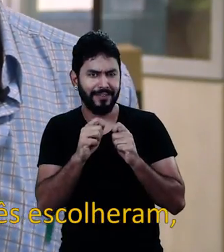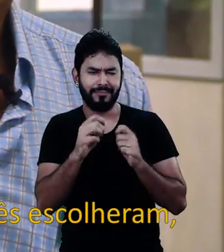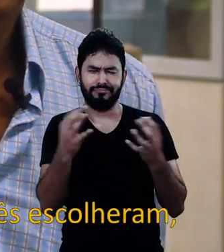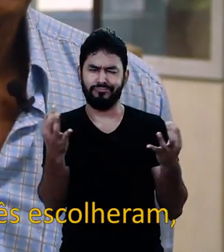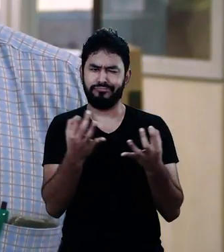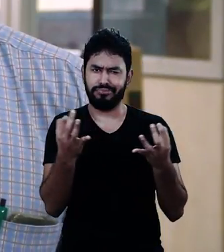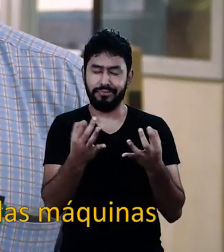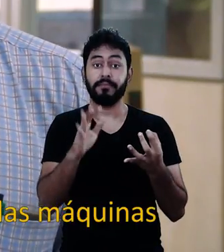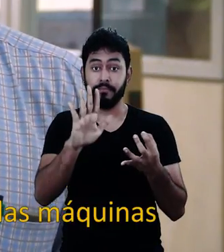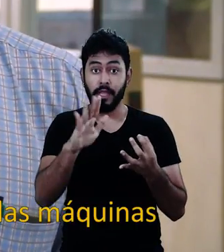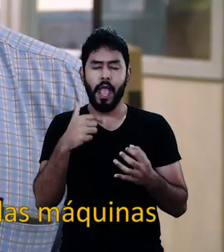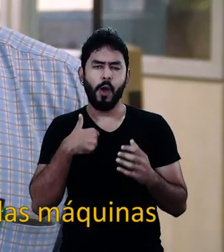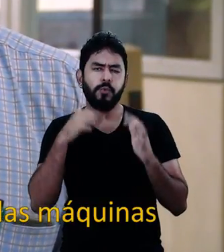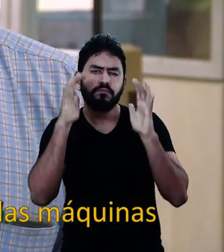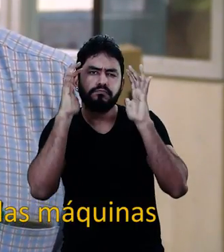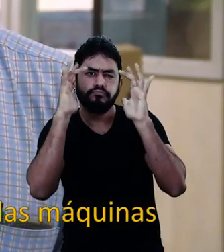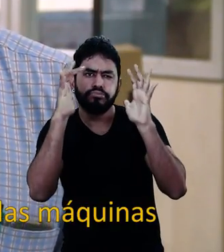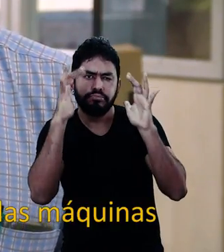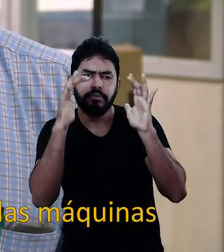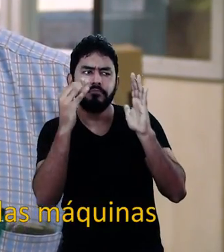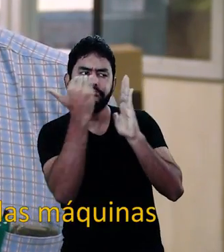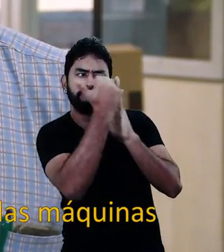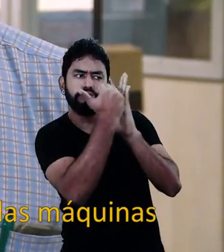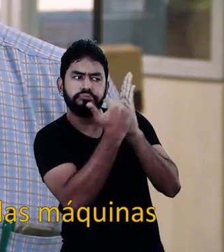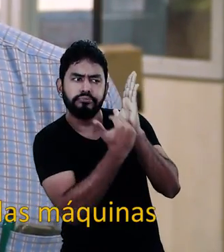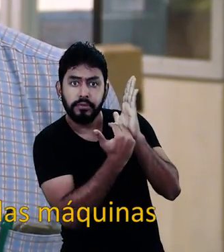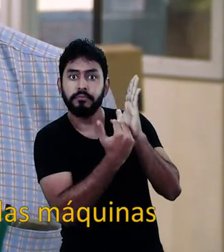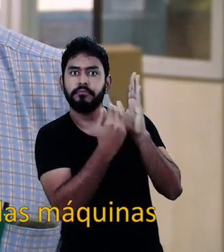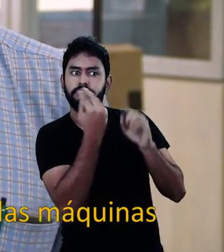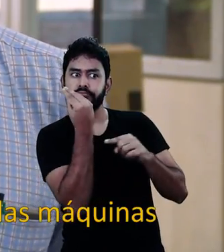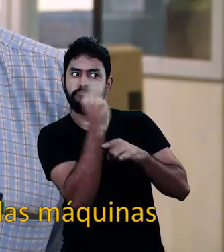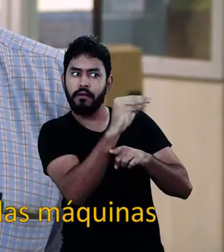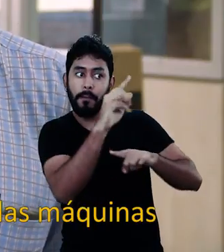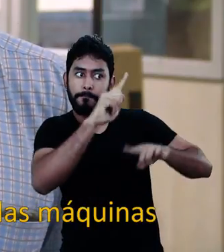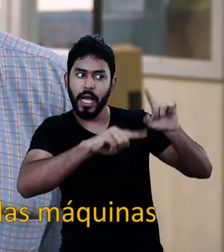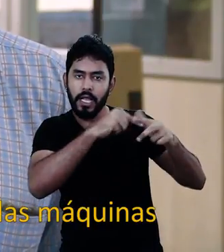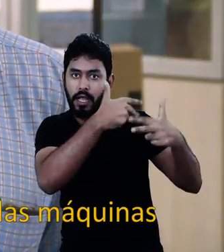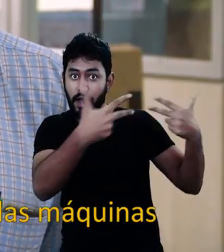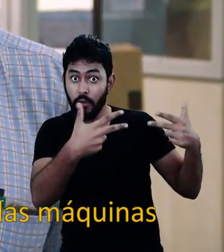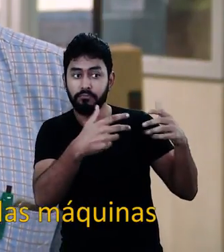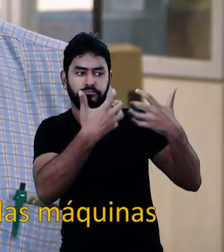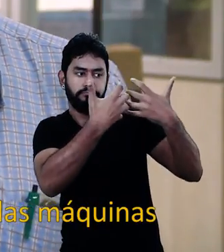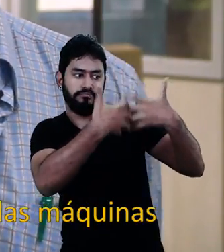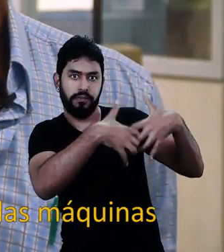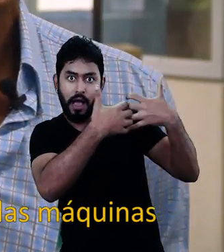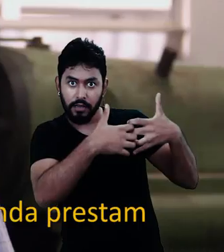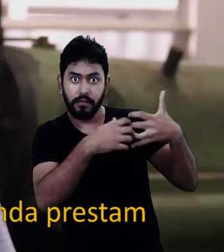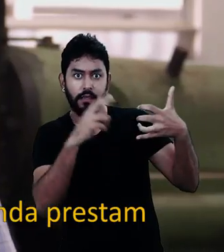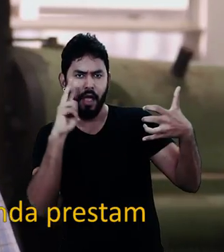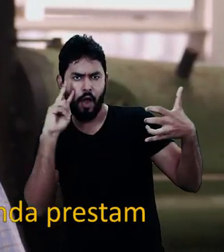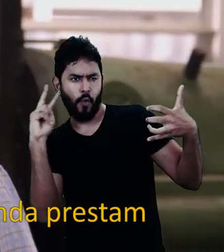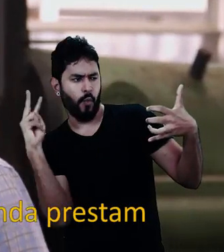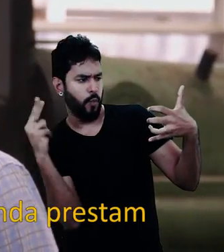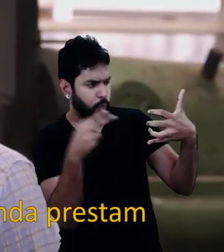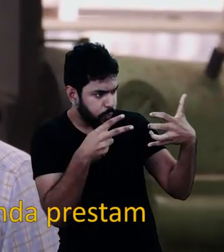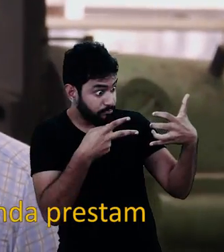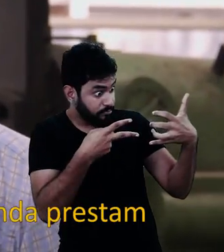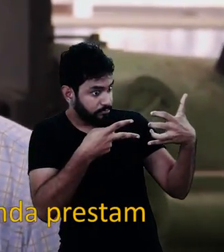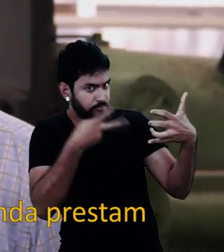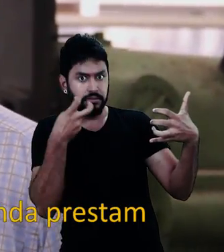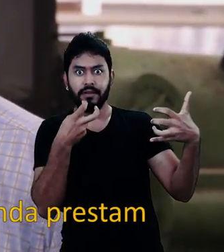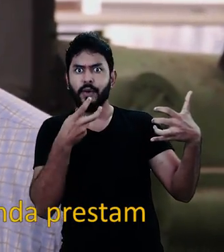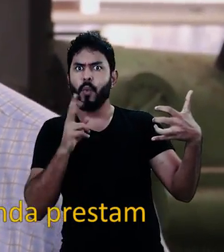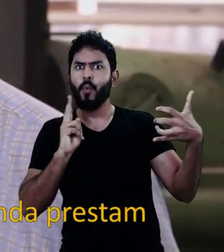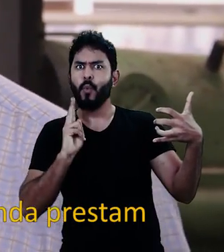vocês escolheram, onde eu elaborei todo o plano de instalação das máquinas e equipamentos. E hoje eu olho